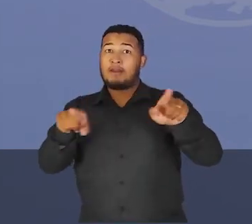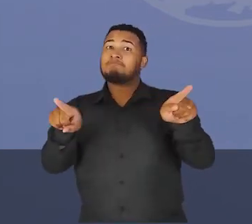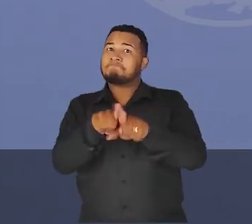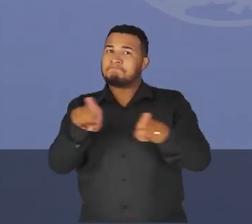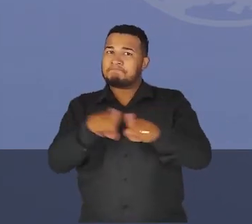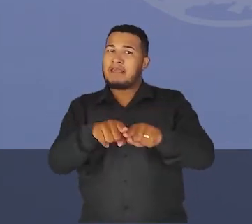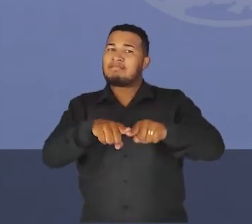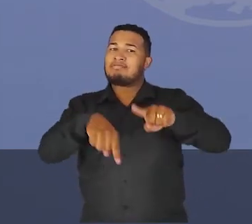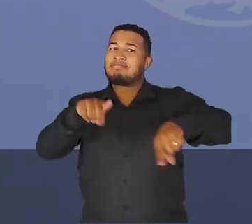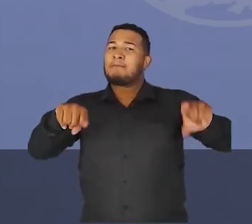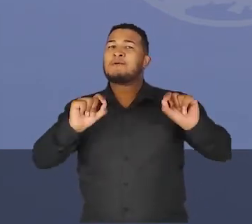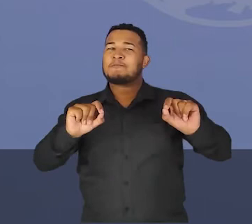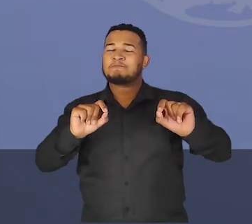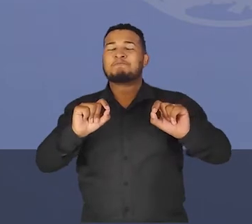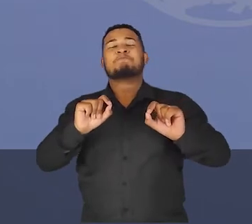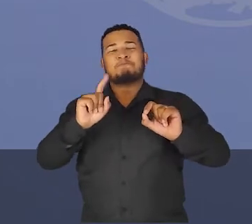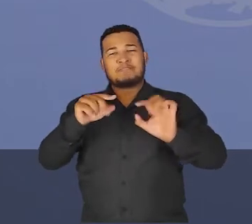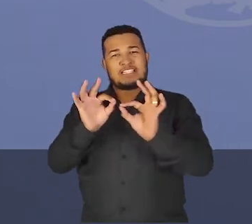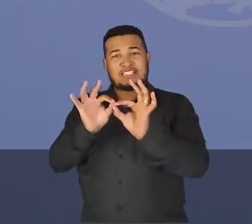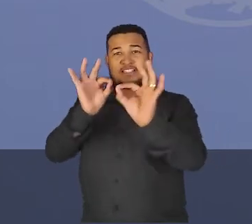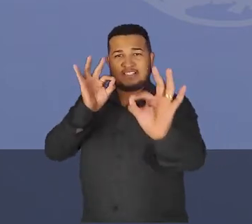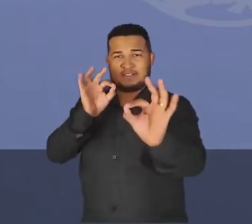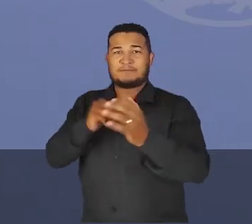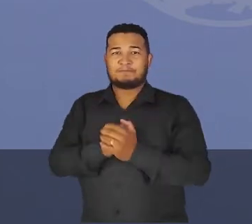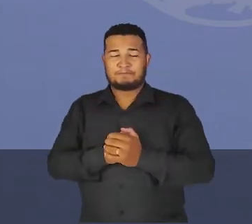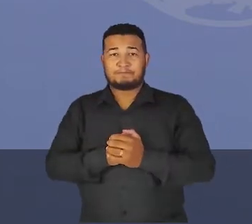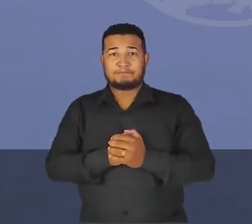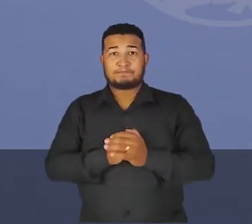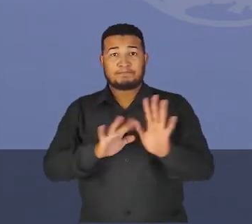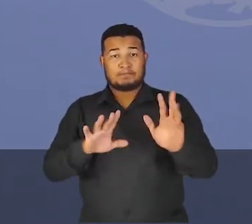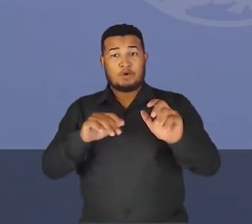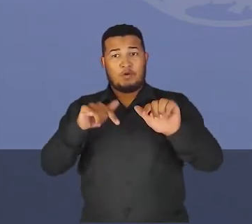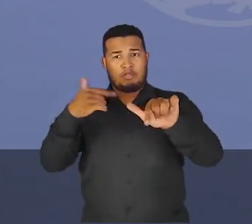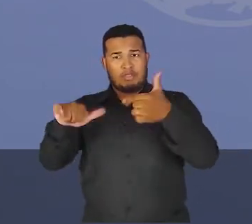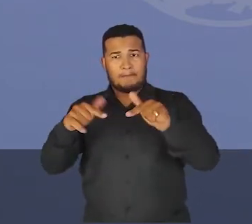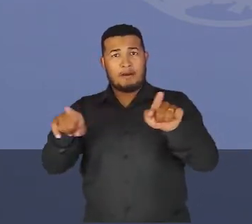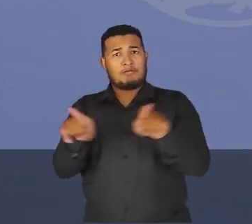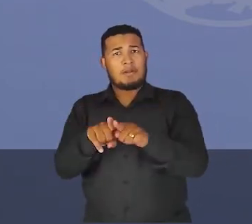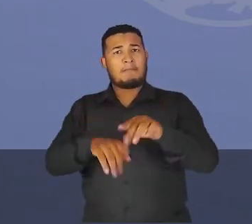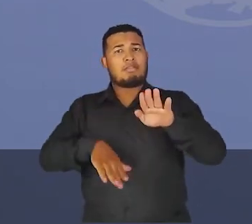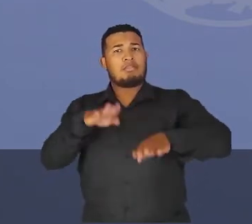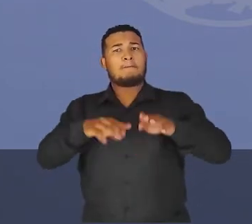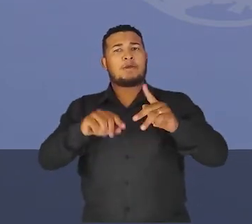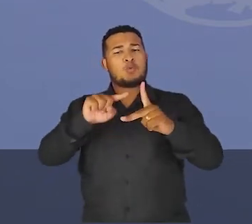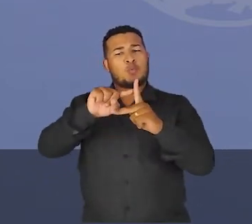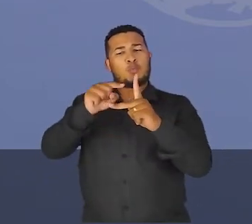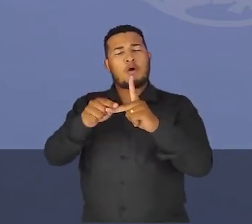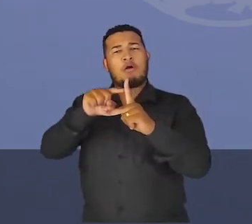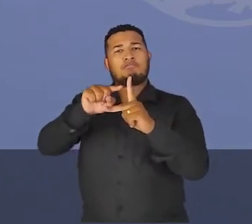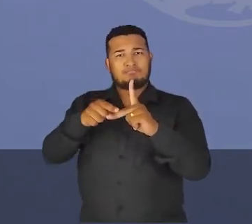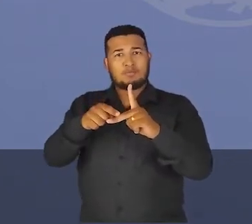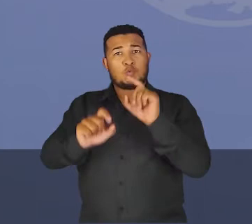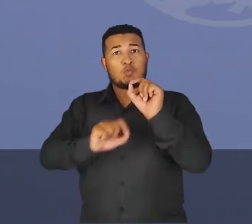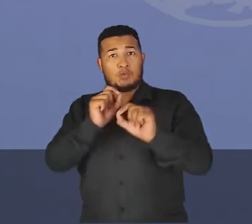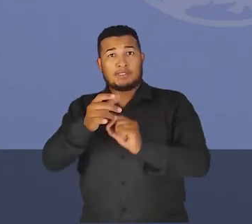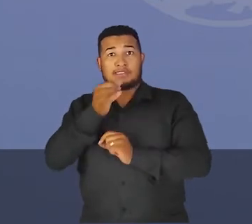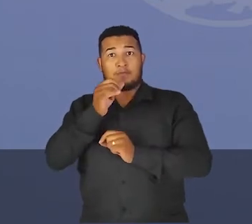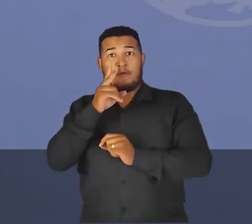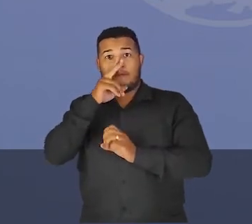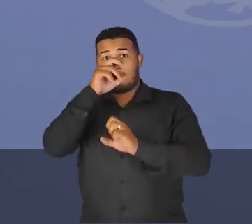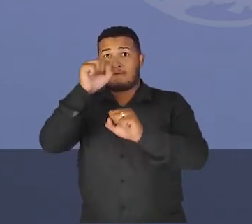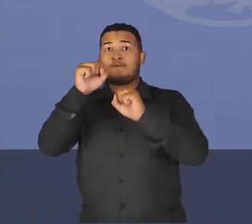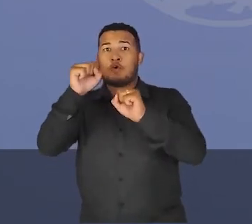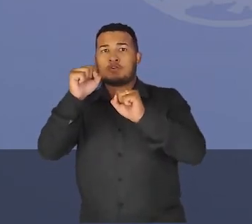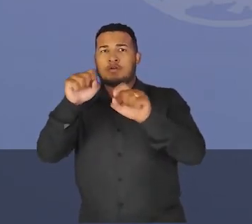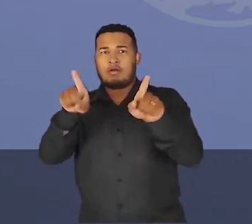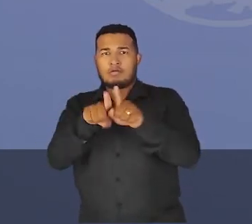distância. Bom, o trabalho depende do ângulo formado entre a força e